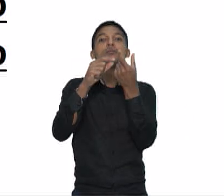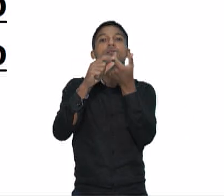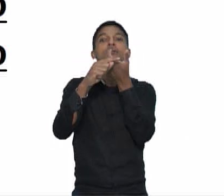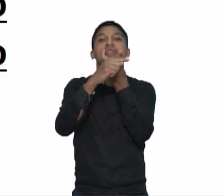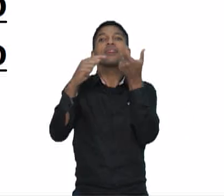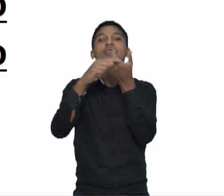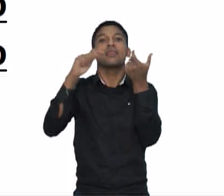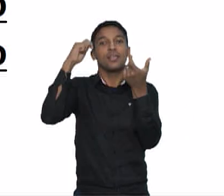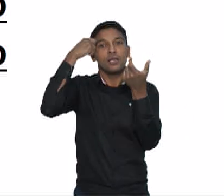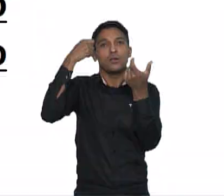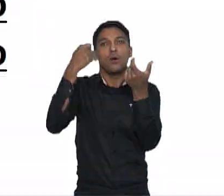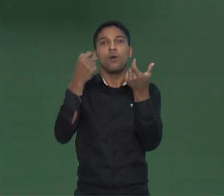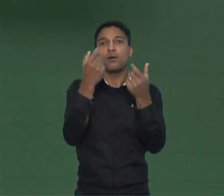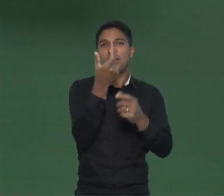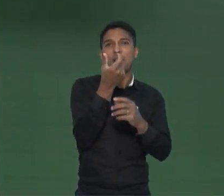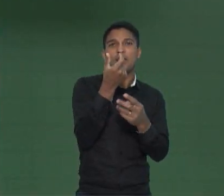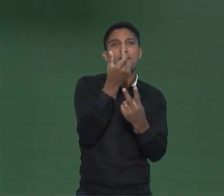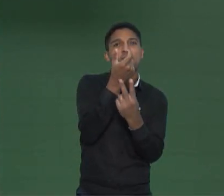responder.